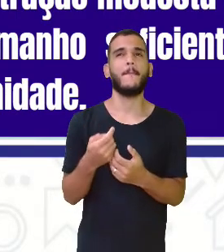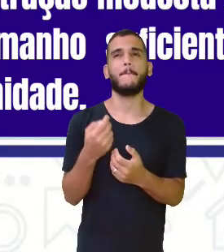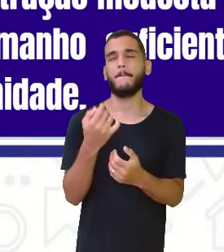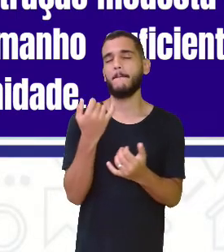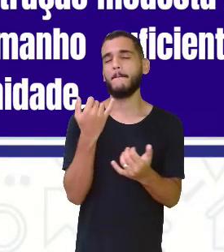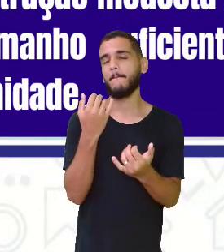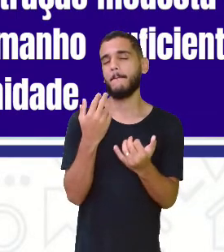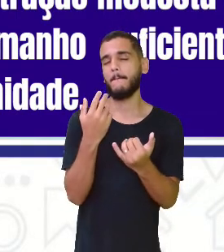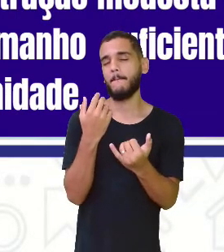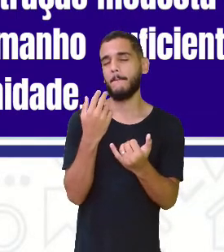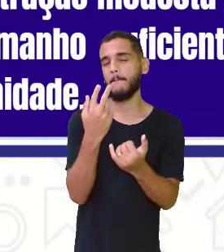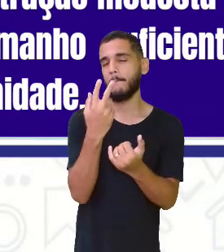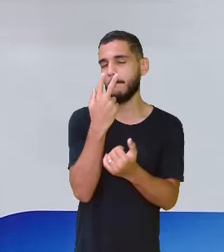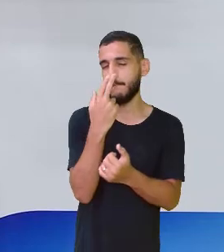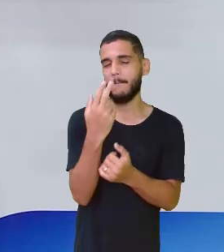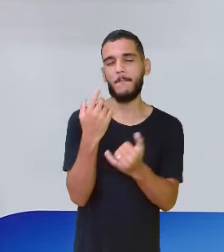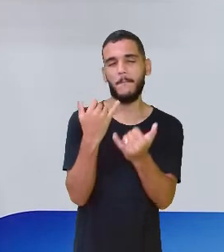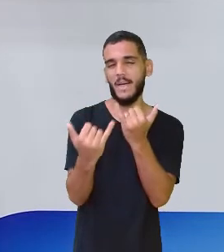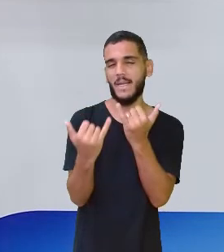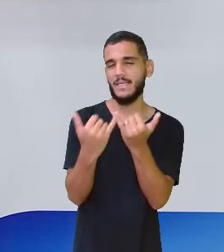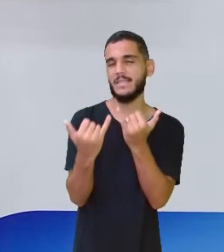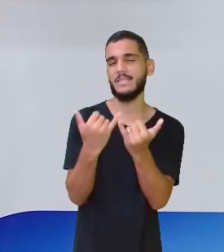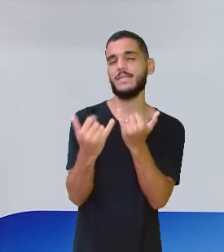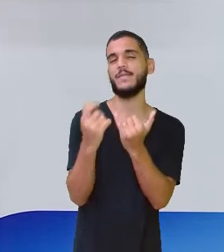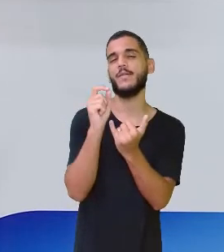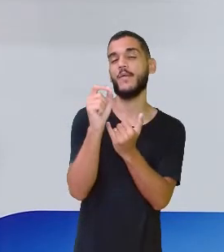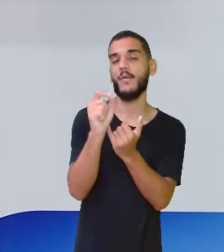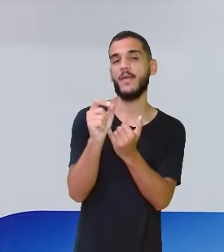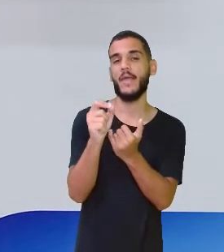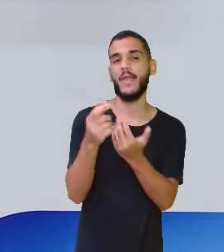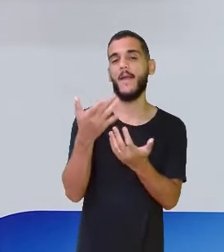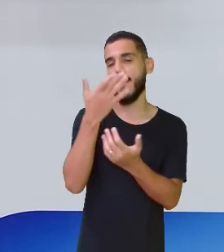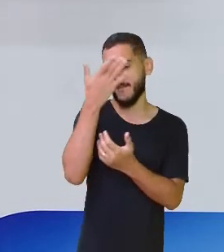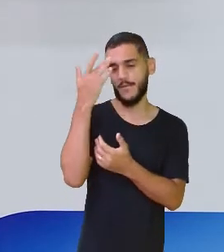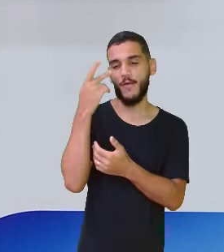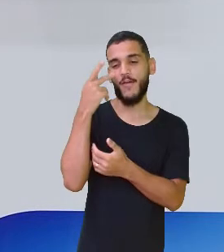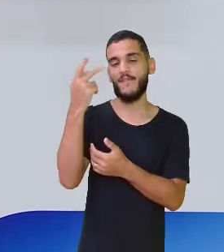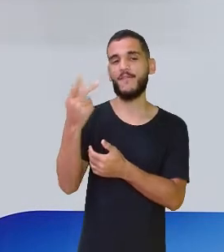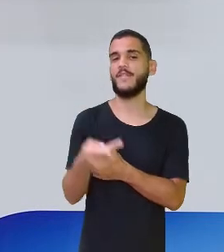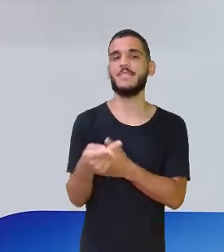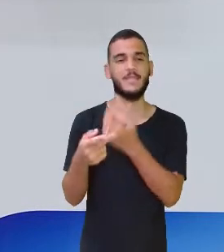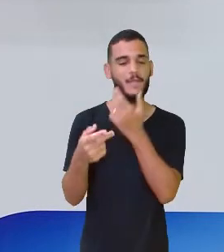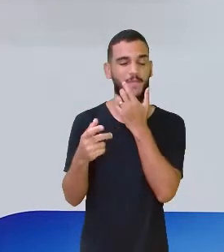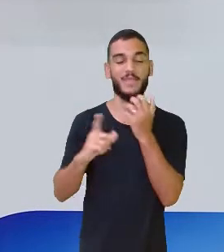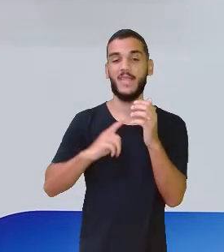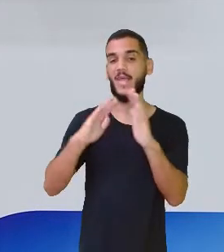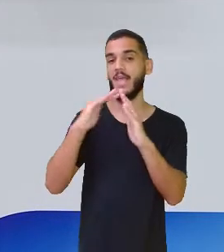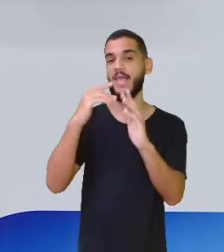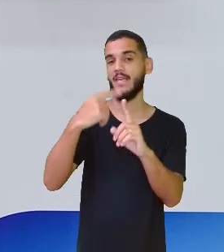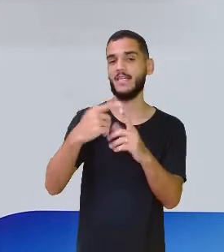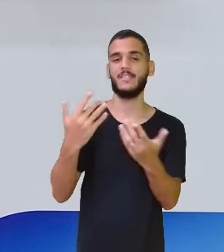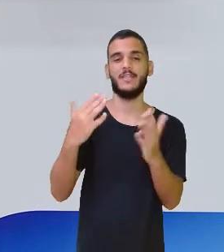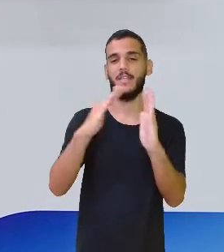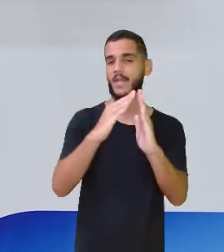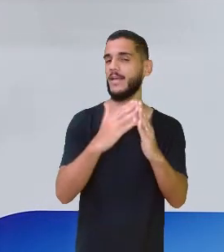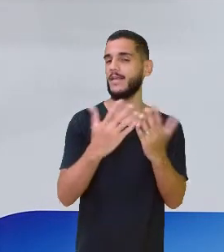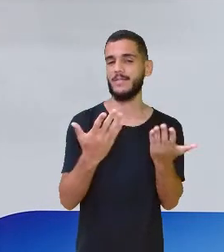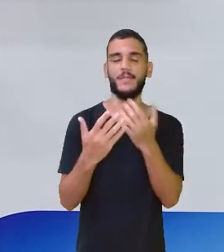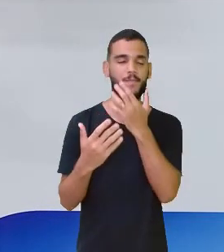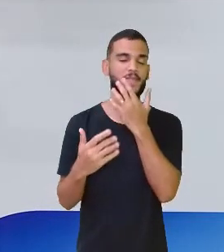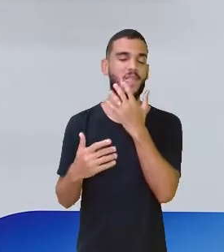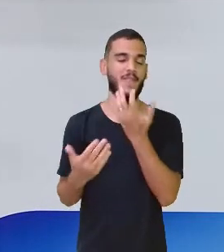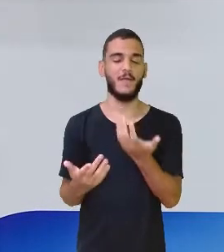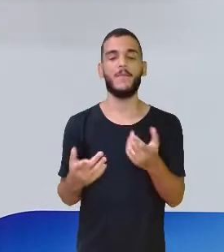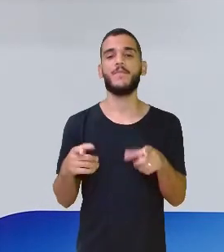se, pronto, você, para quem tem uma tradição católica romana, como minha mãe, por exemplo, imagine